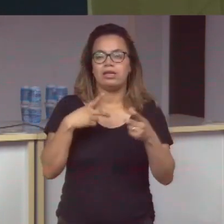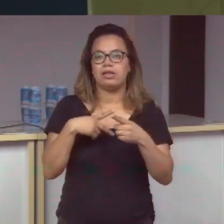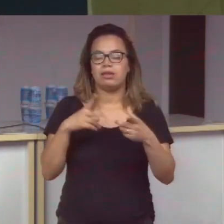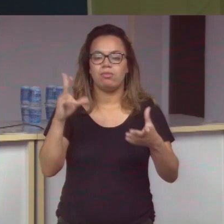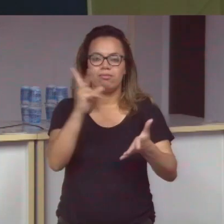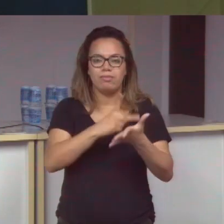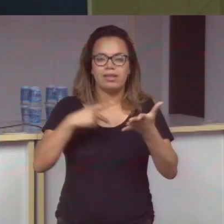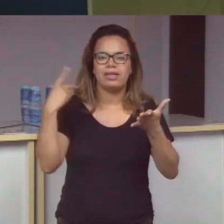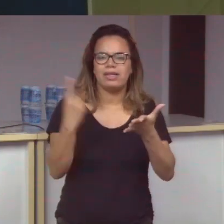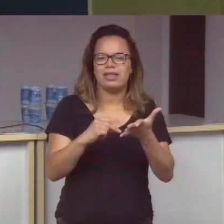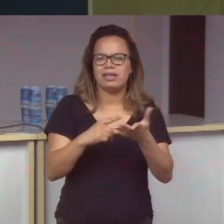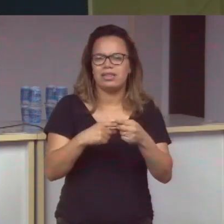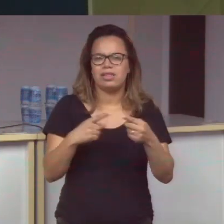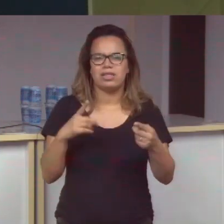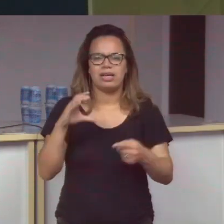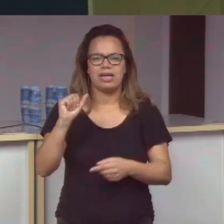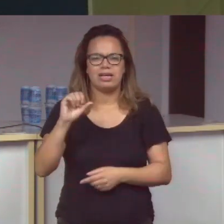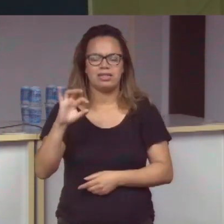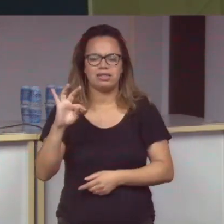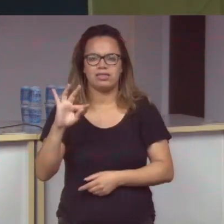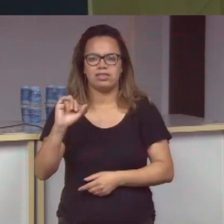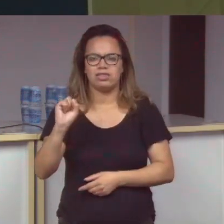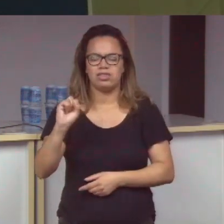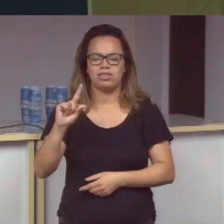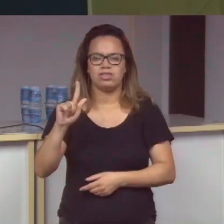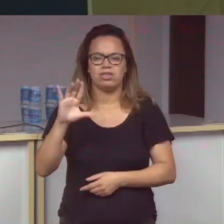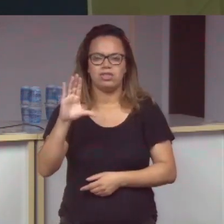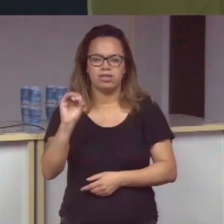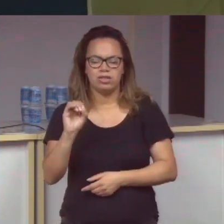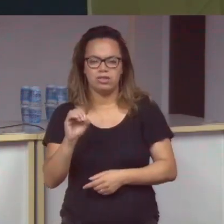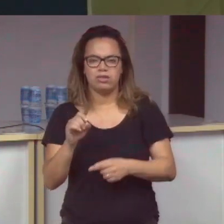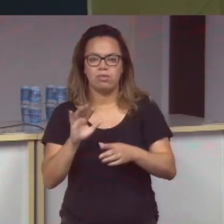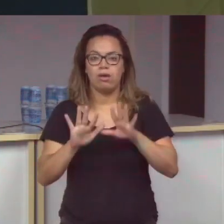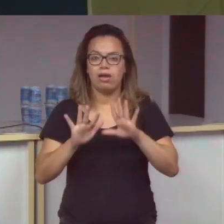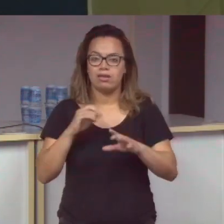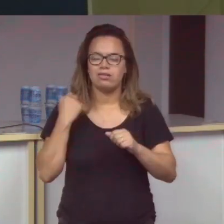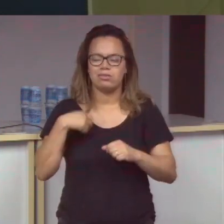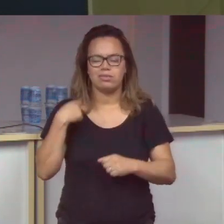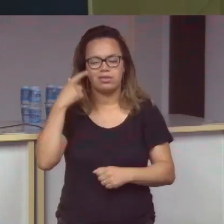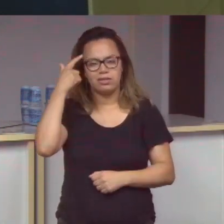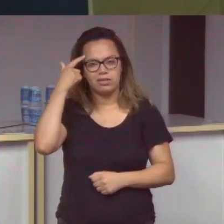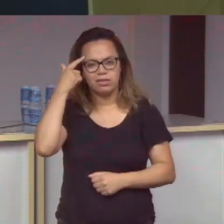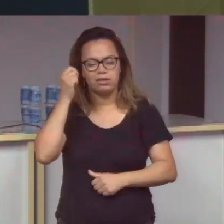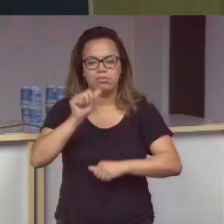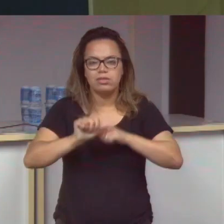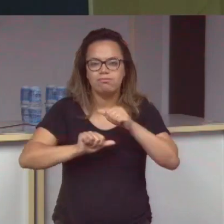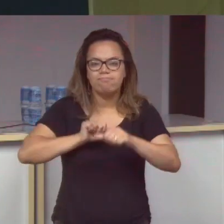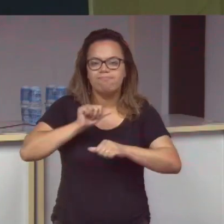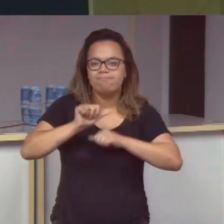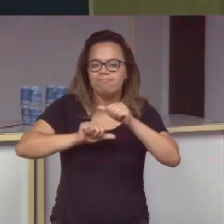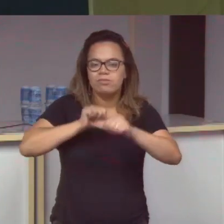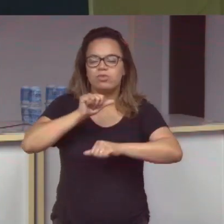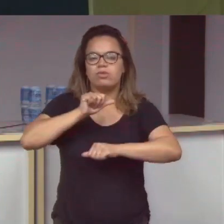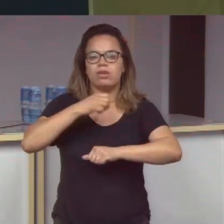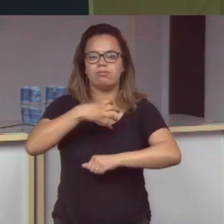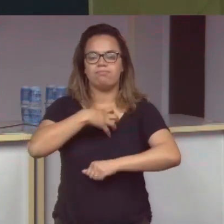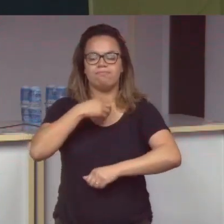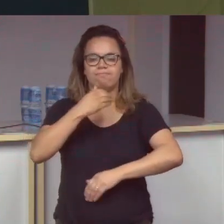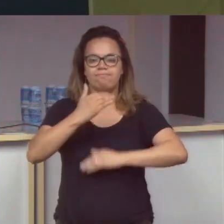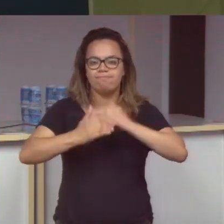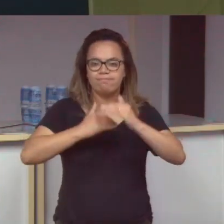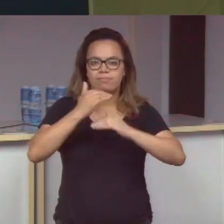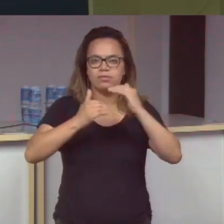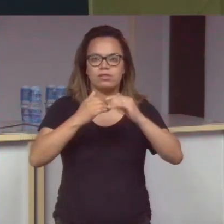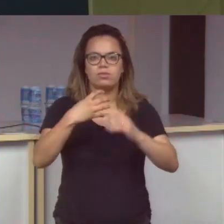castiga. Quem sabe a gente precisa desenvolver um pouco mais a autoria destas ações.